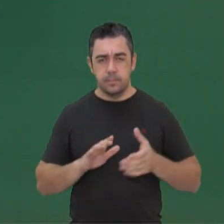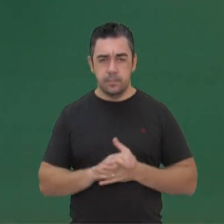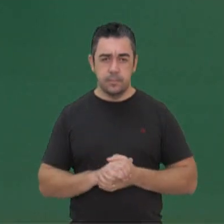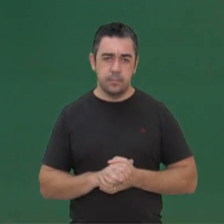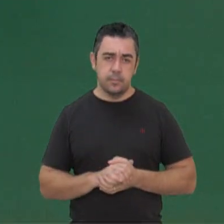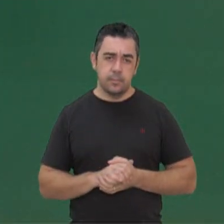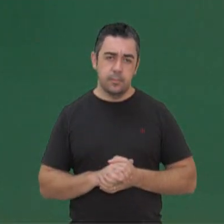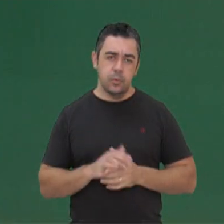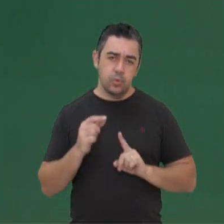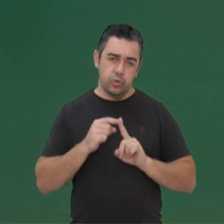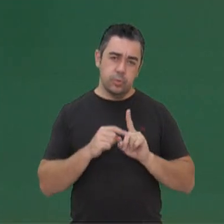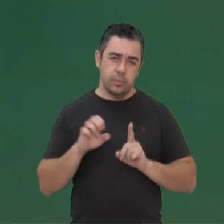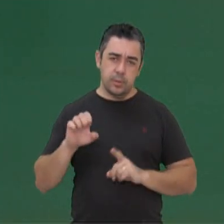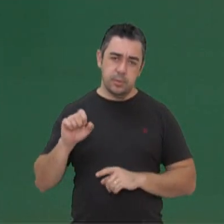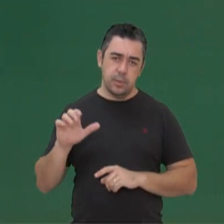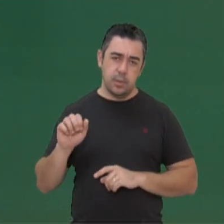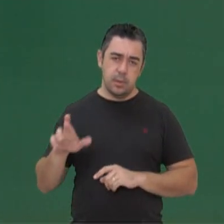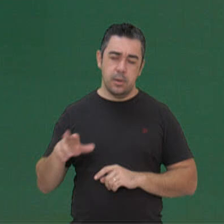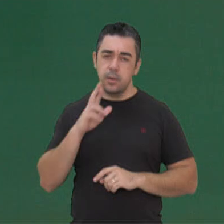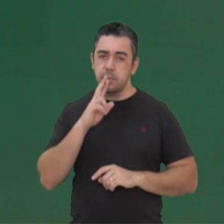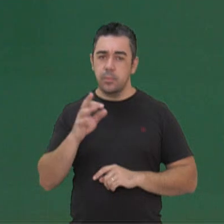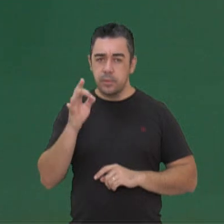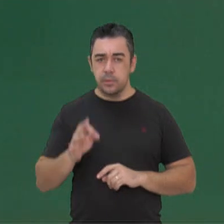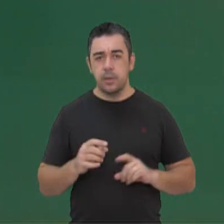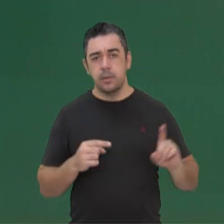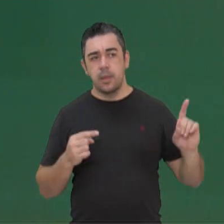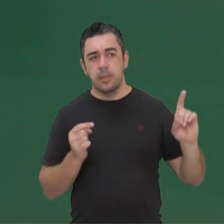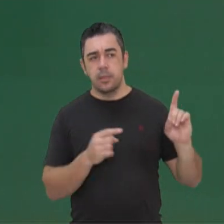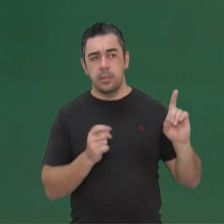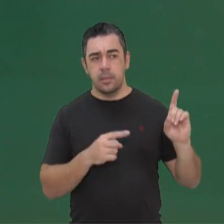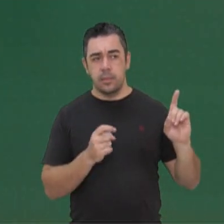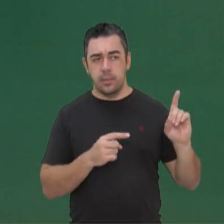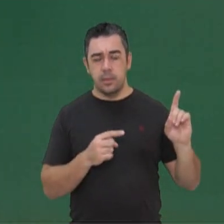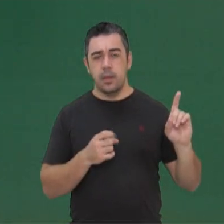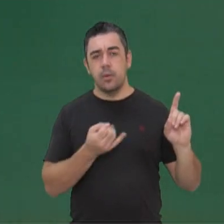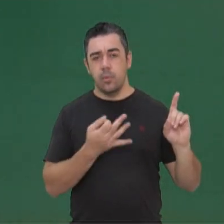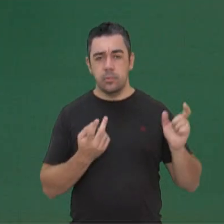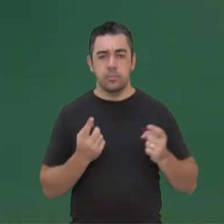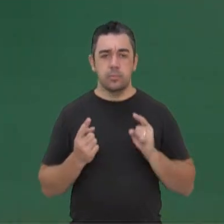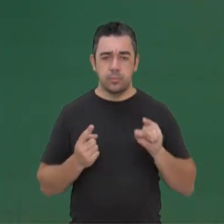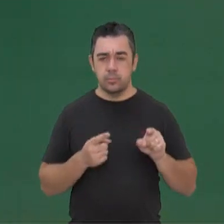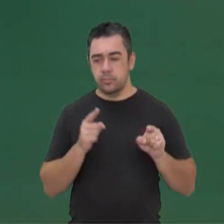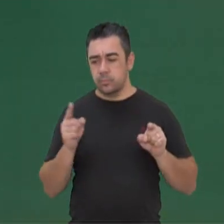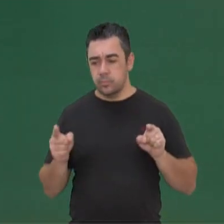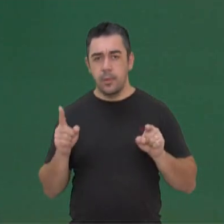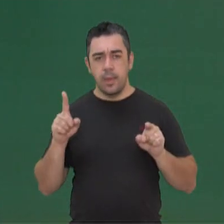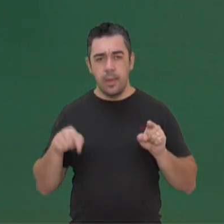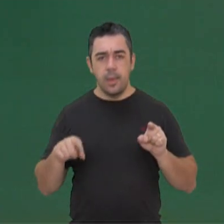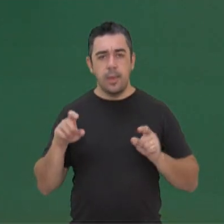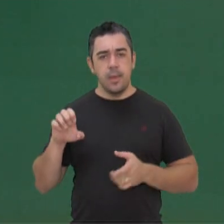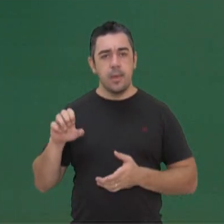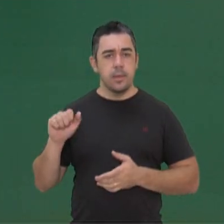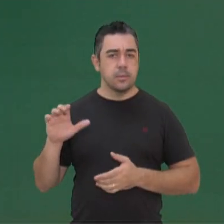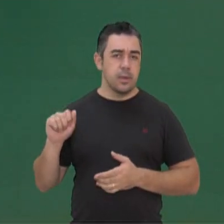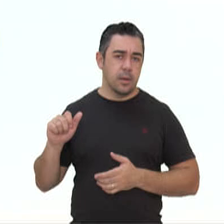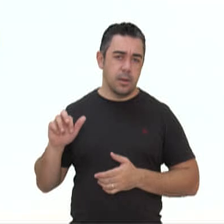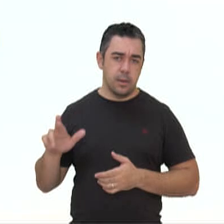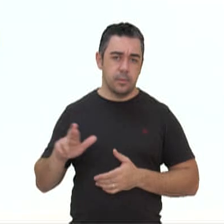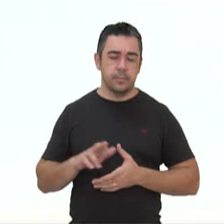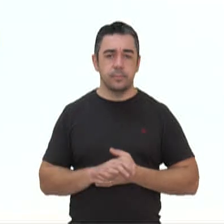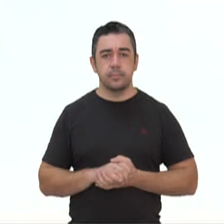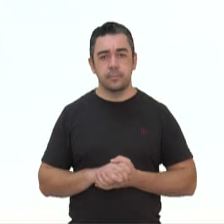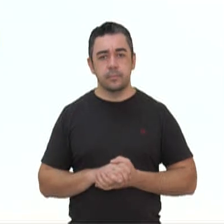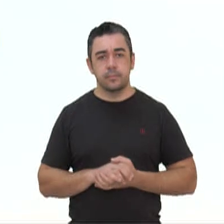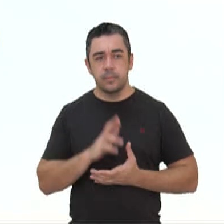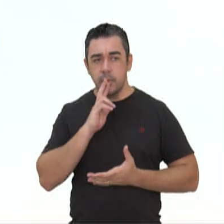do tipo escalar. Então a resposta certa, letra D, potencial elétrico e energia potencial elétrica, ambos são grandezas